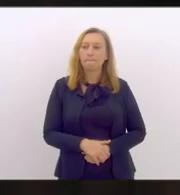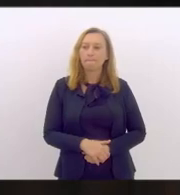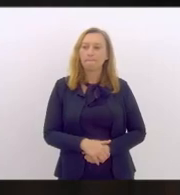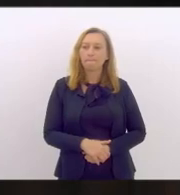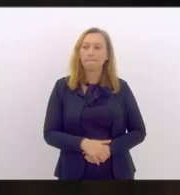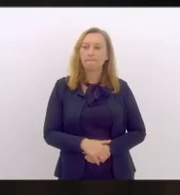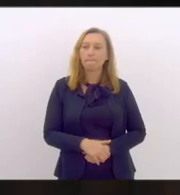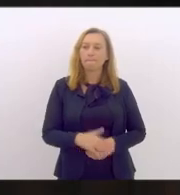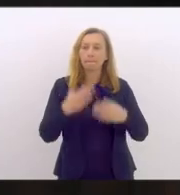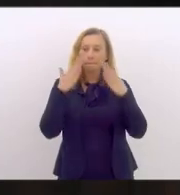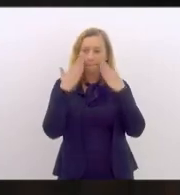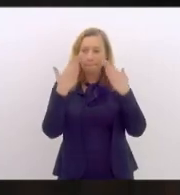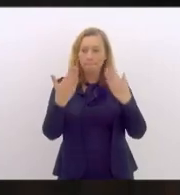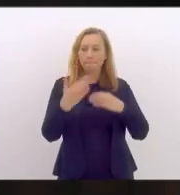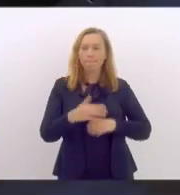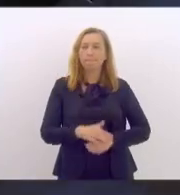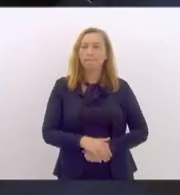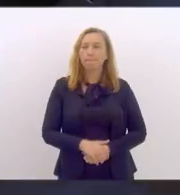apresentada